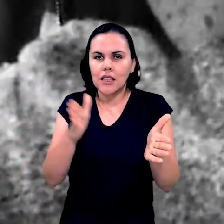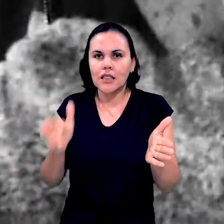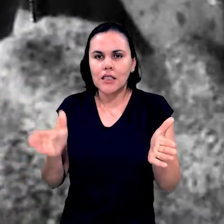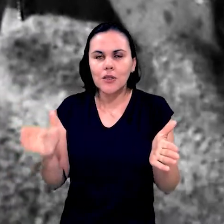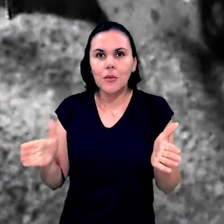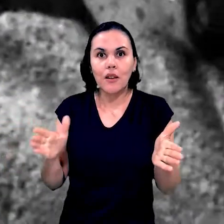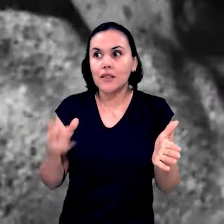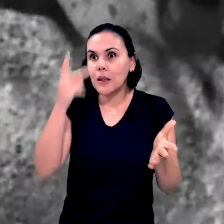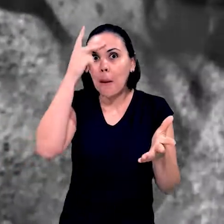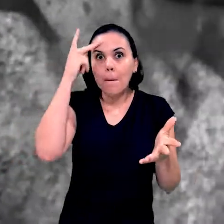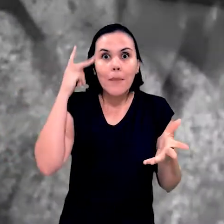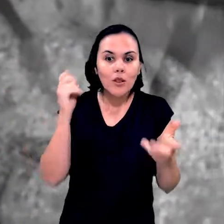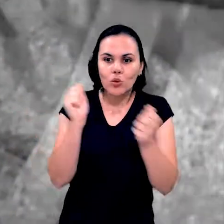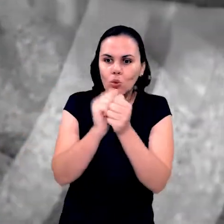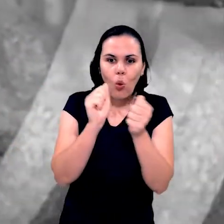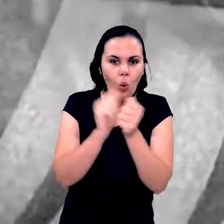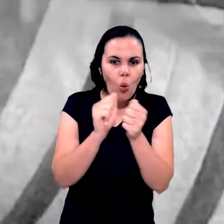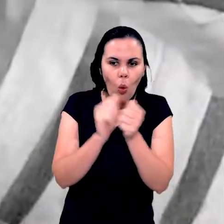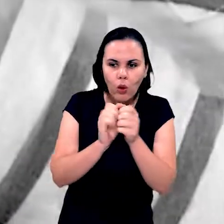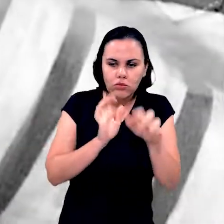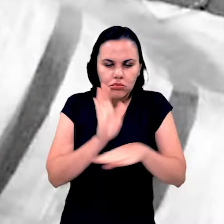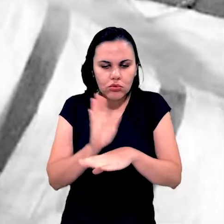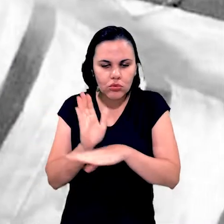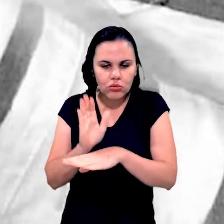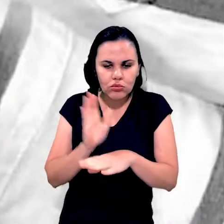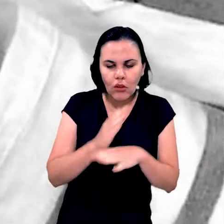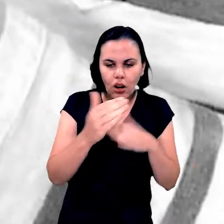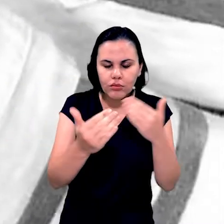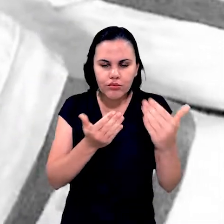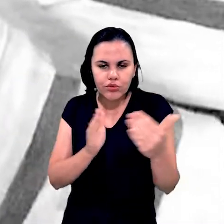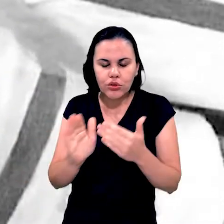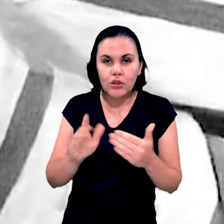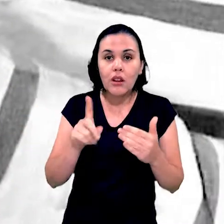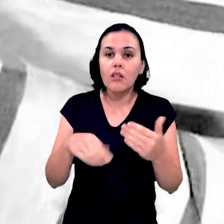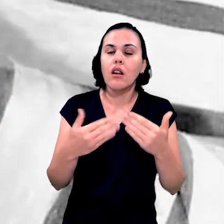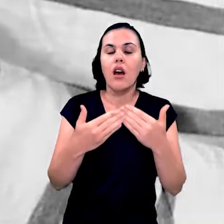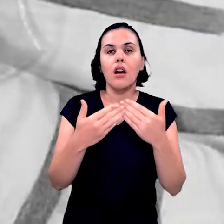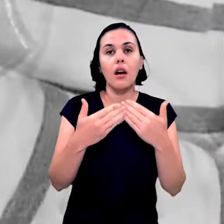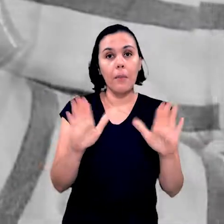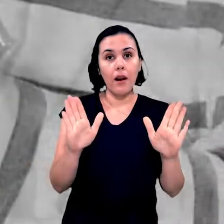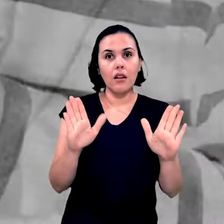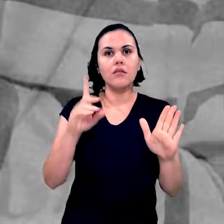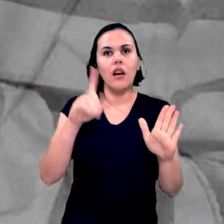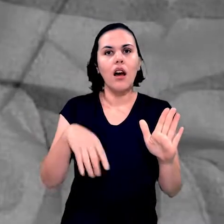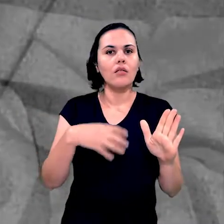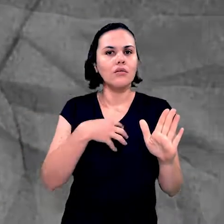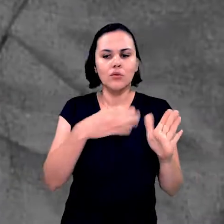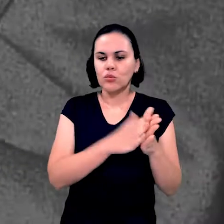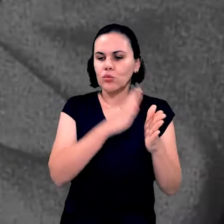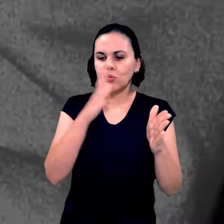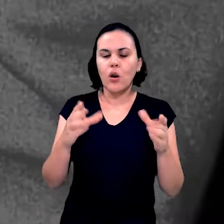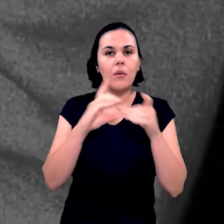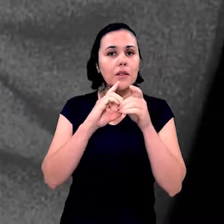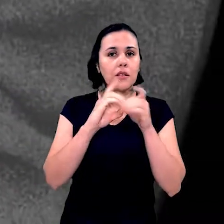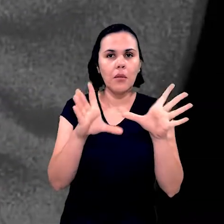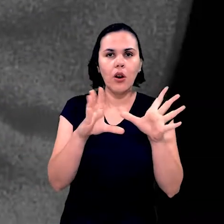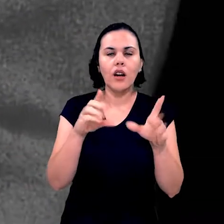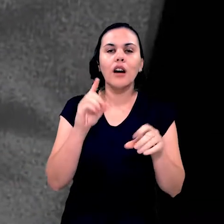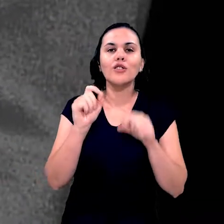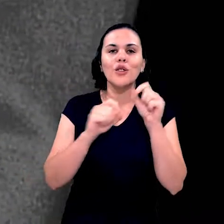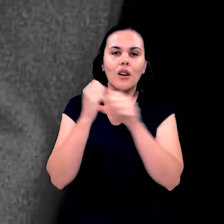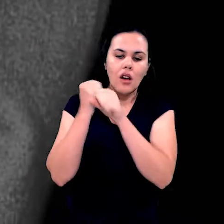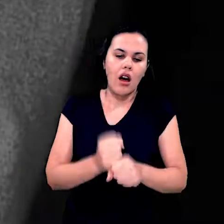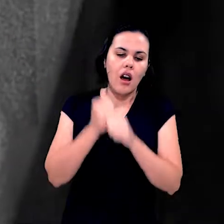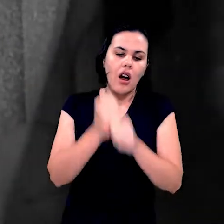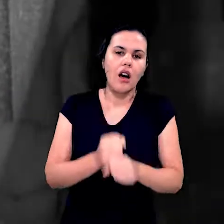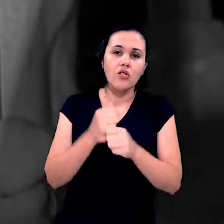desses momentos, né? É tanta gente envolvida nesse processo e é aberto, né? É um momento muito democrático, onde